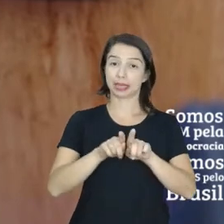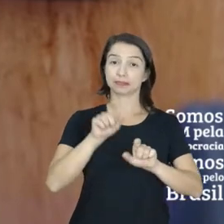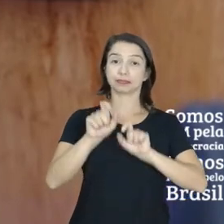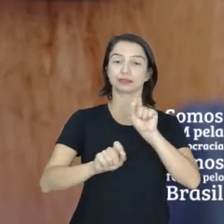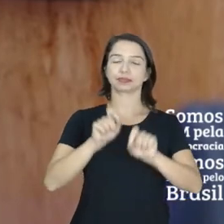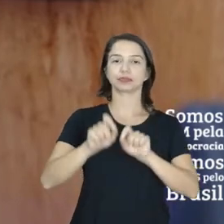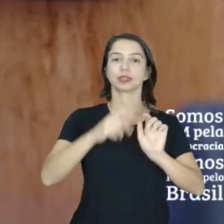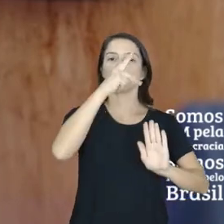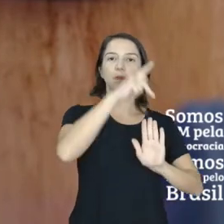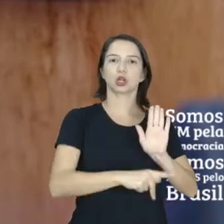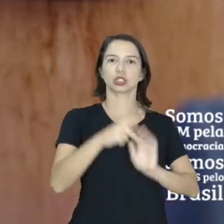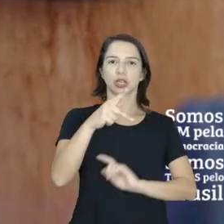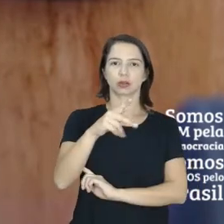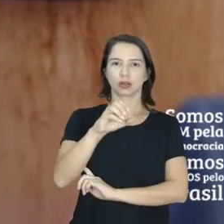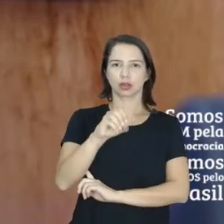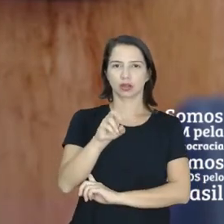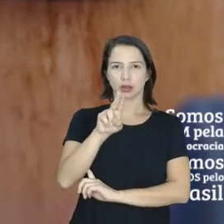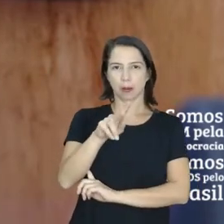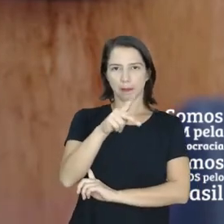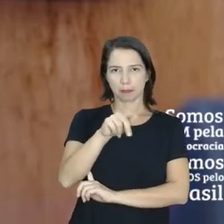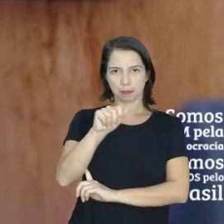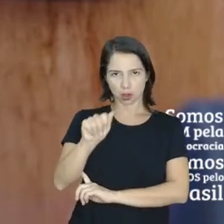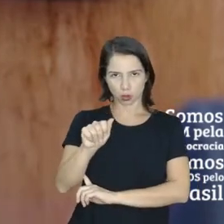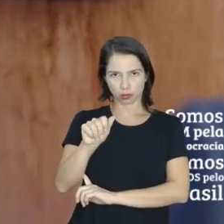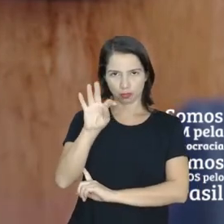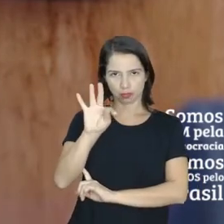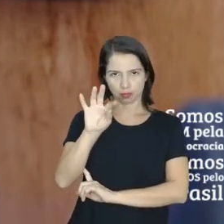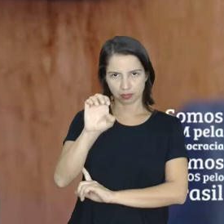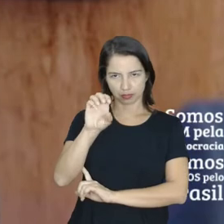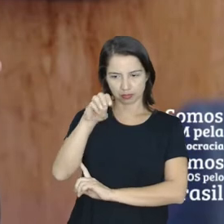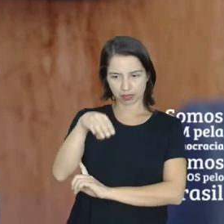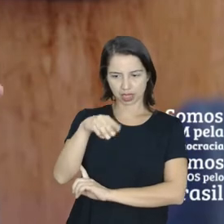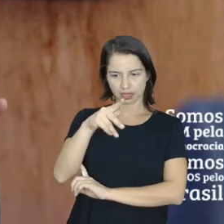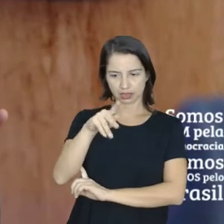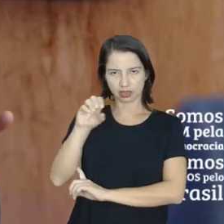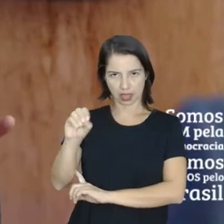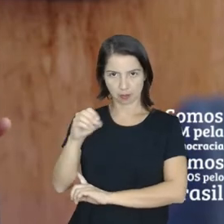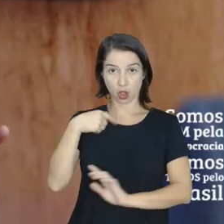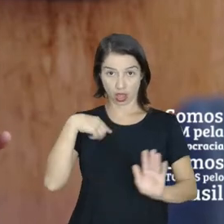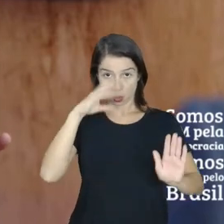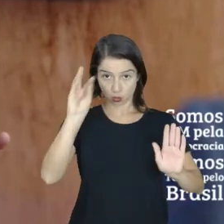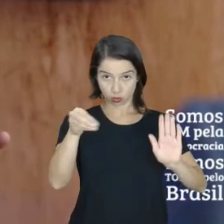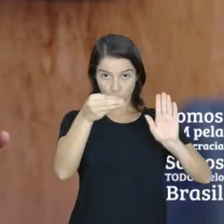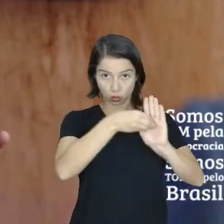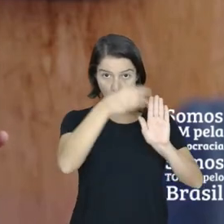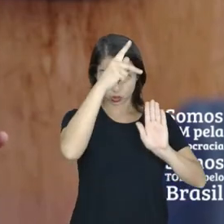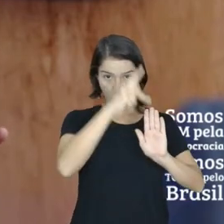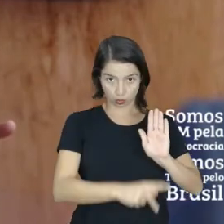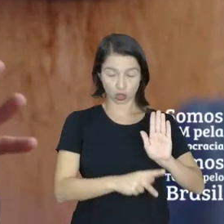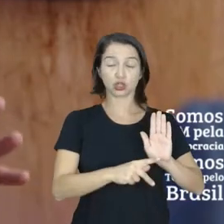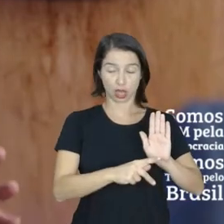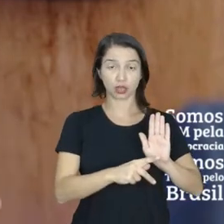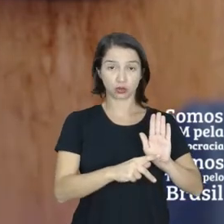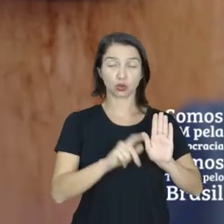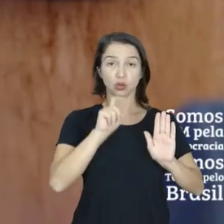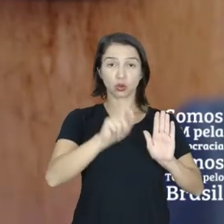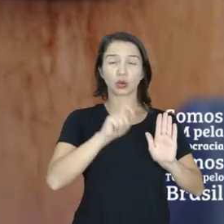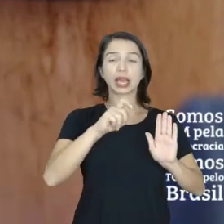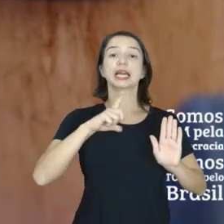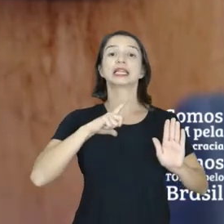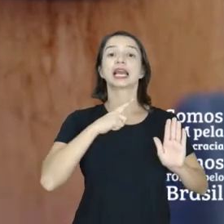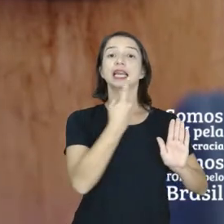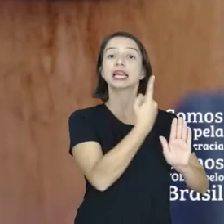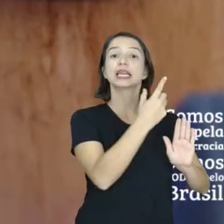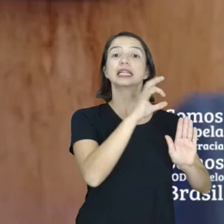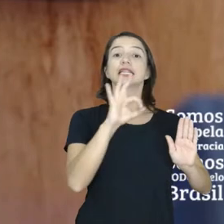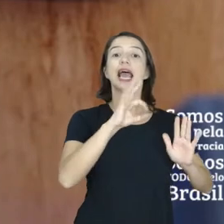Tempo. Eu incluí no programa de governo, são 10 partidos que apoiam o presidente Lula. O PT mais 9,